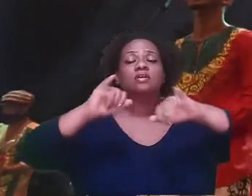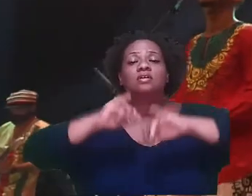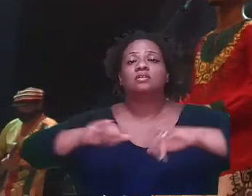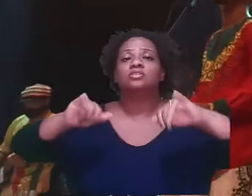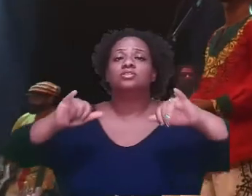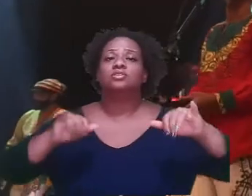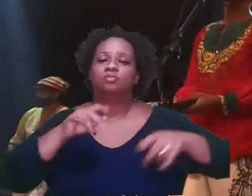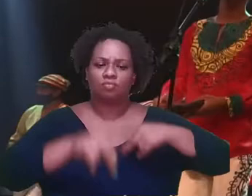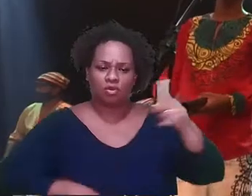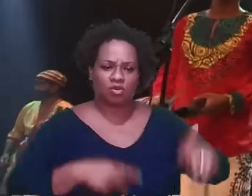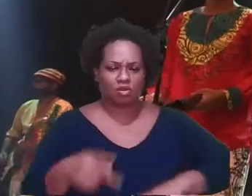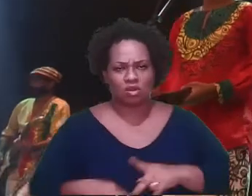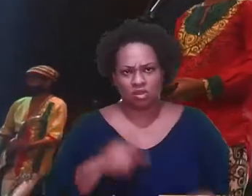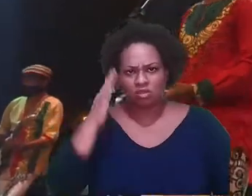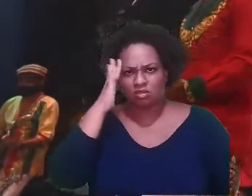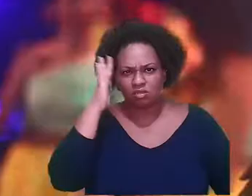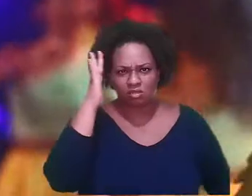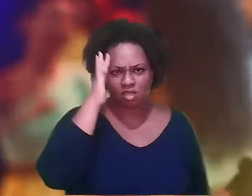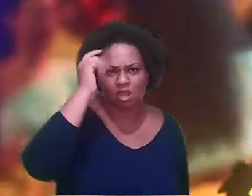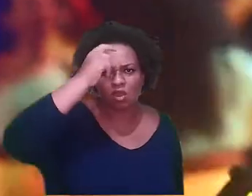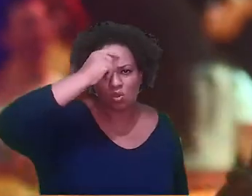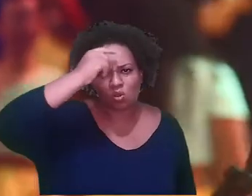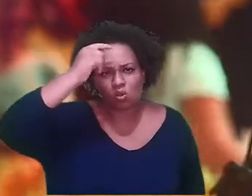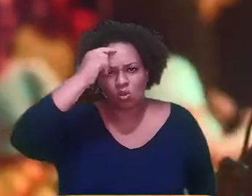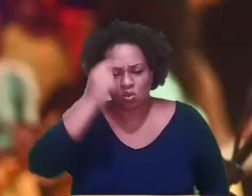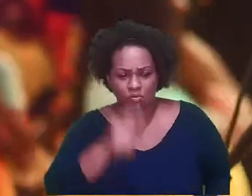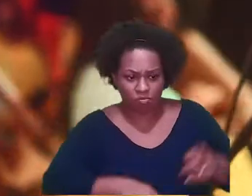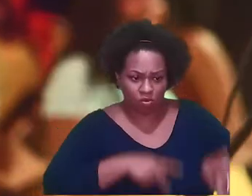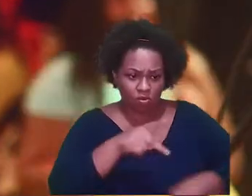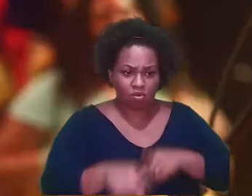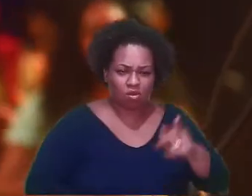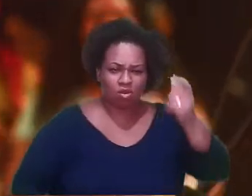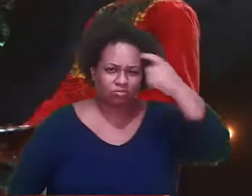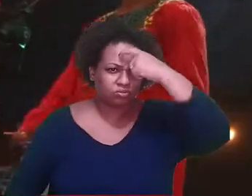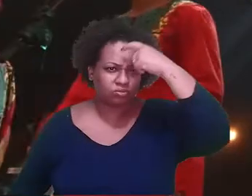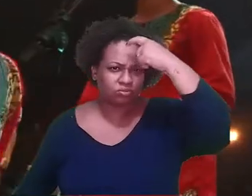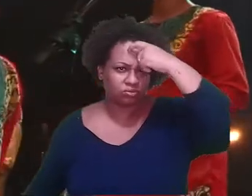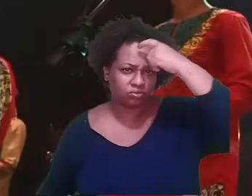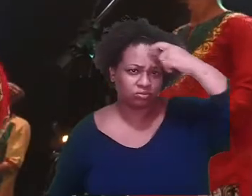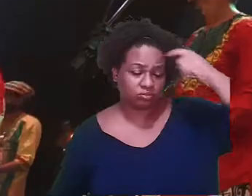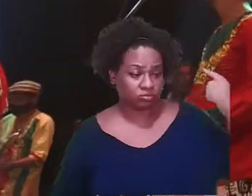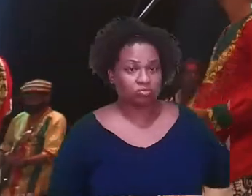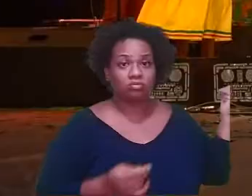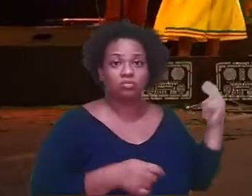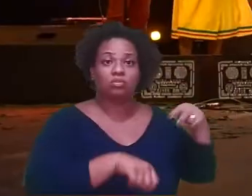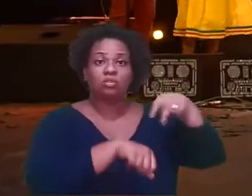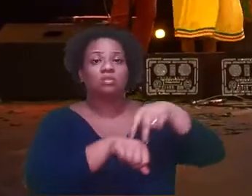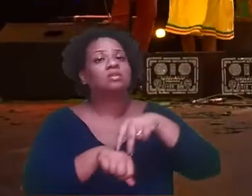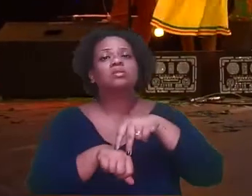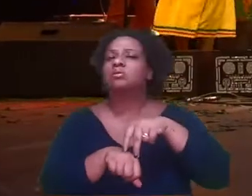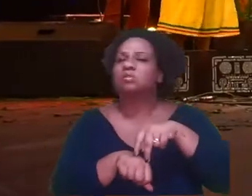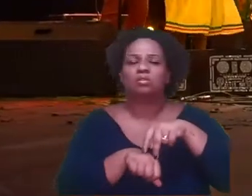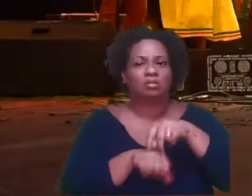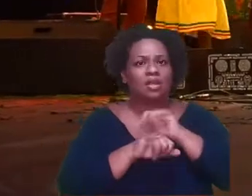coco tem ciência. A jurema no terreiro, o coco traz consciência. Vem aqui anunciar